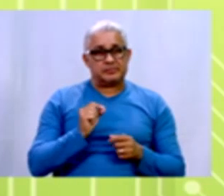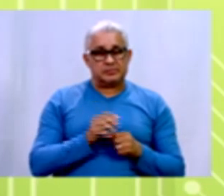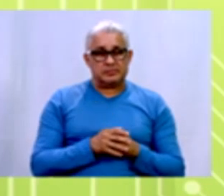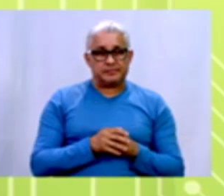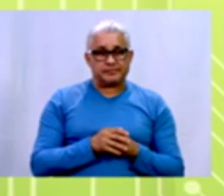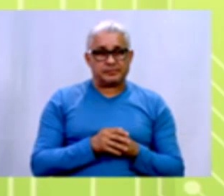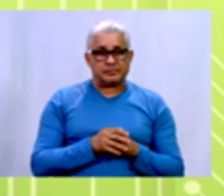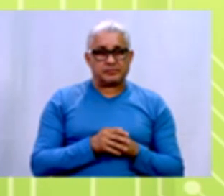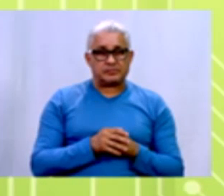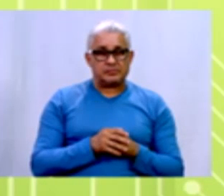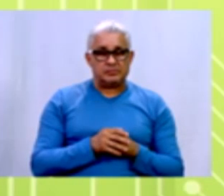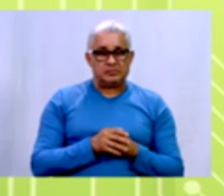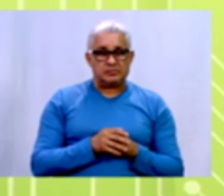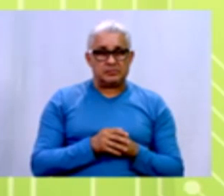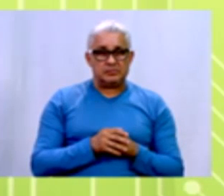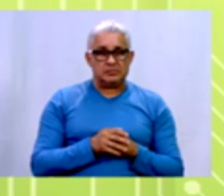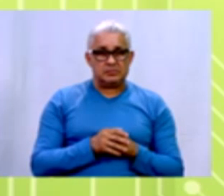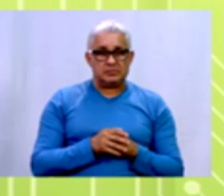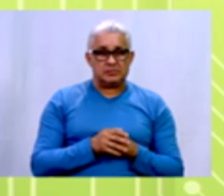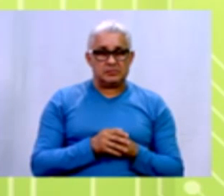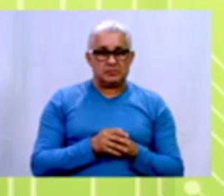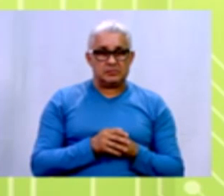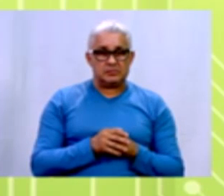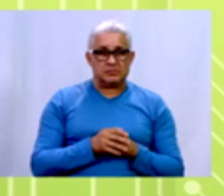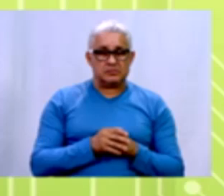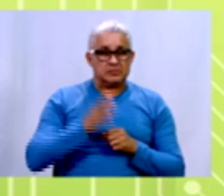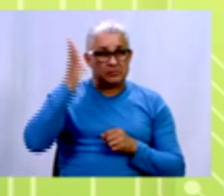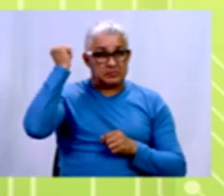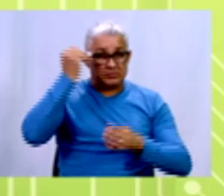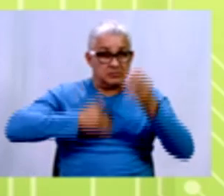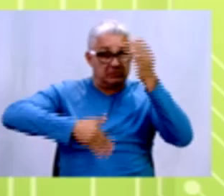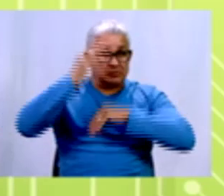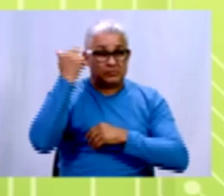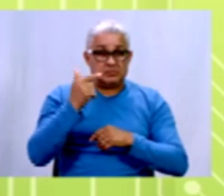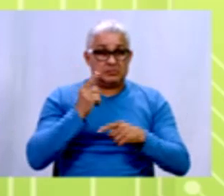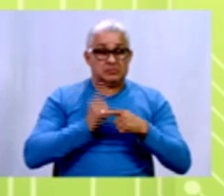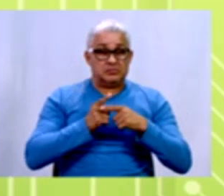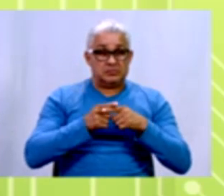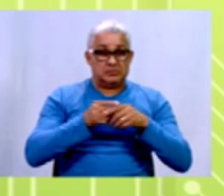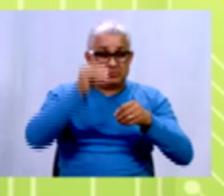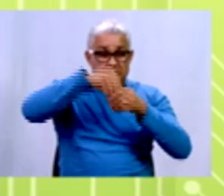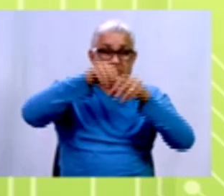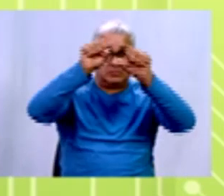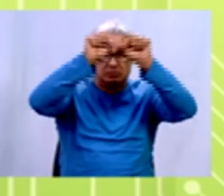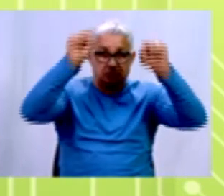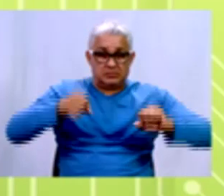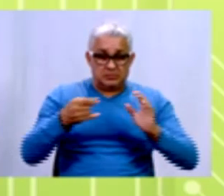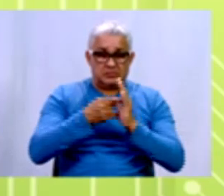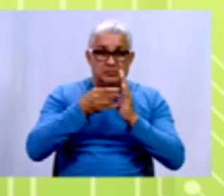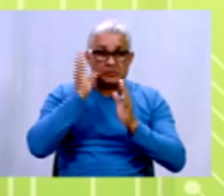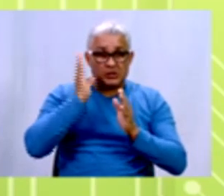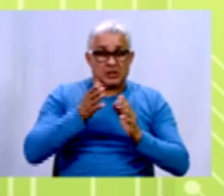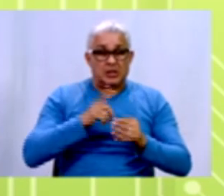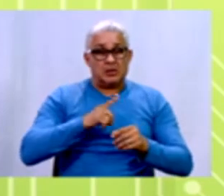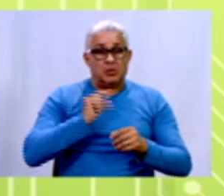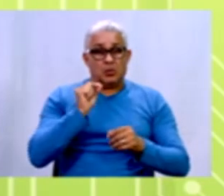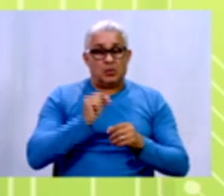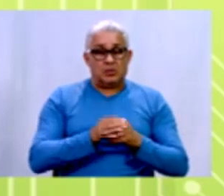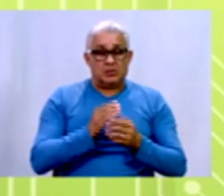uma tendência a não ter sucesso. Por quê? Porque o sistema, o software, ele já nasceu